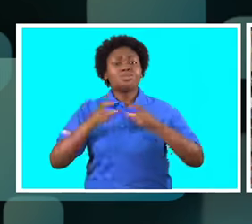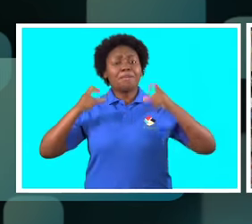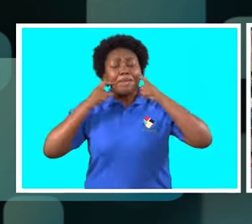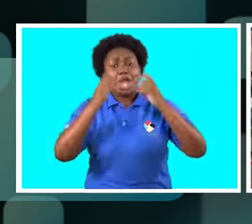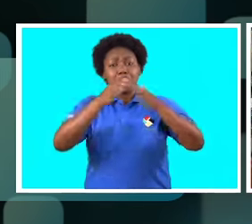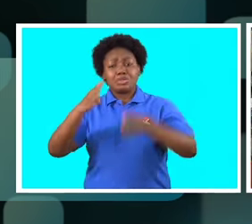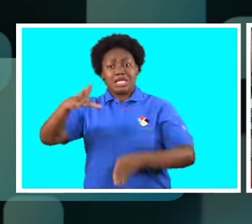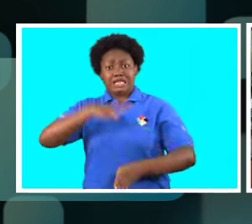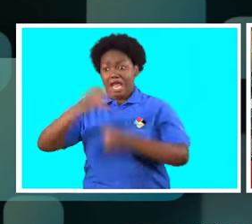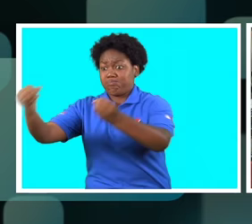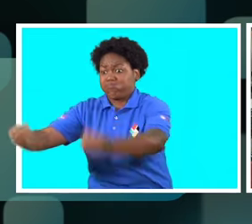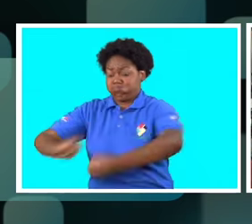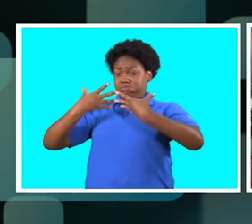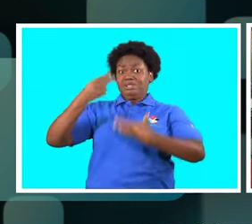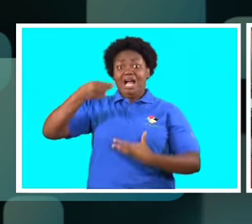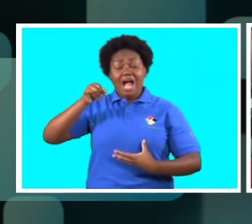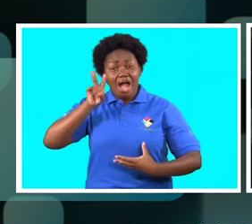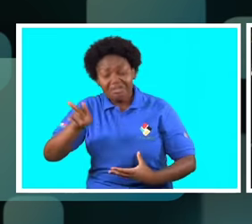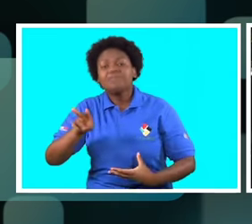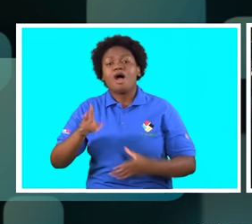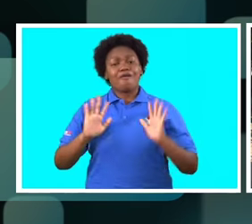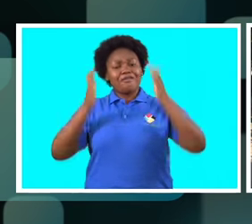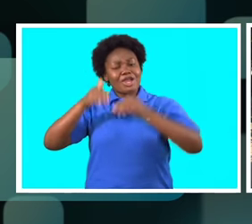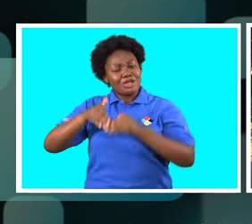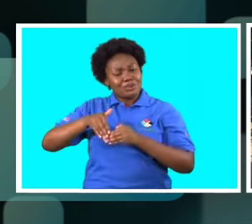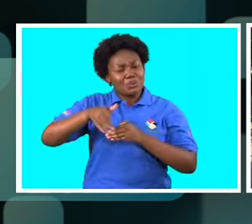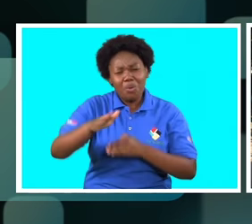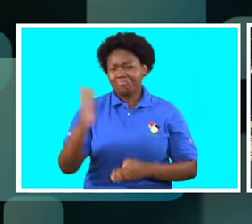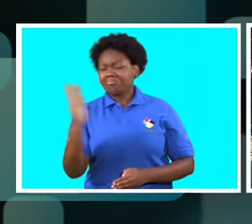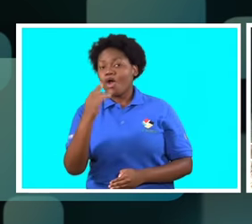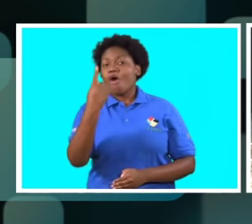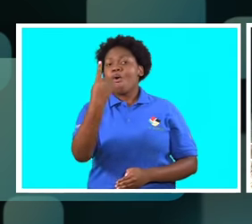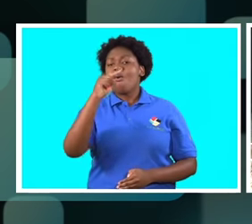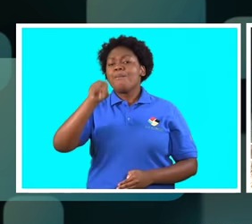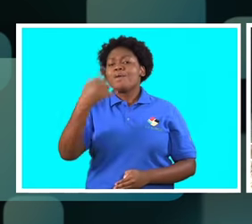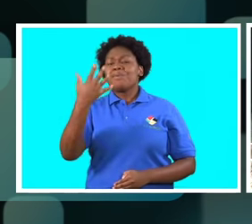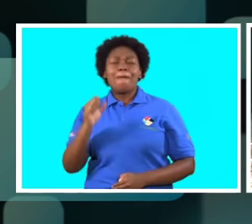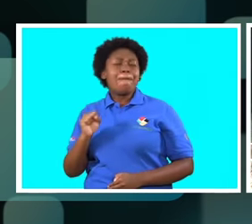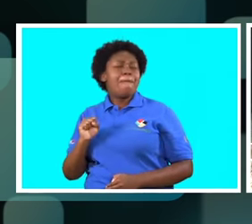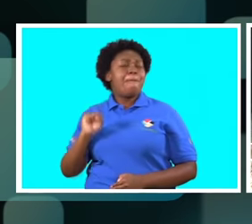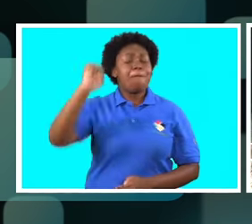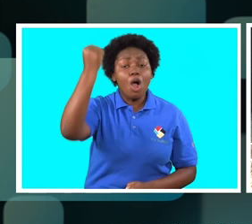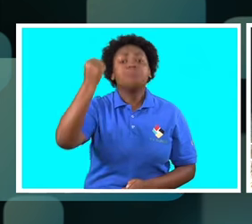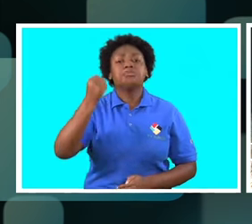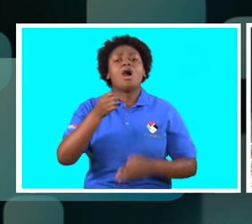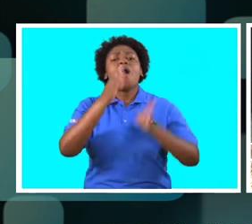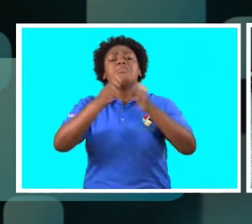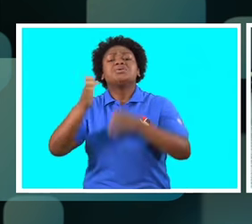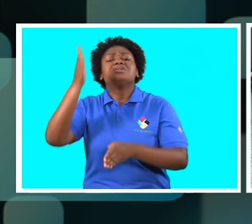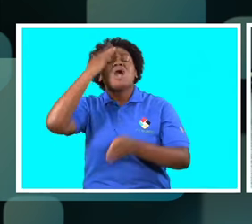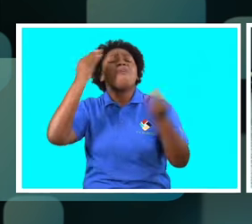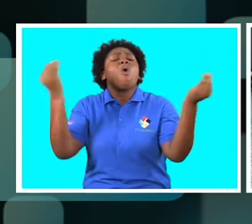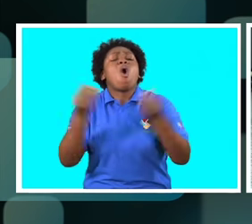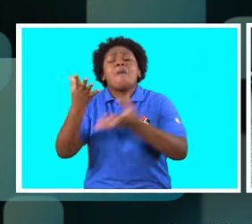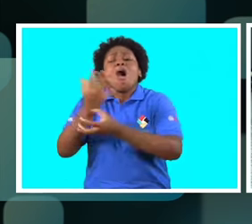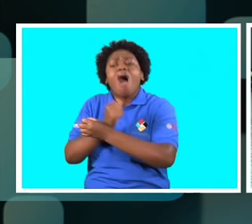cerca de 223 novas infecções e 108 óbitos relacionados com a doença. Mas somente metade da